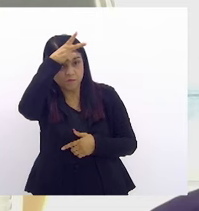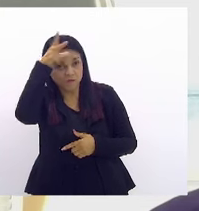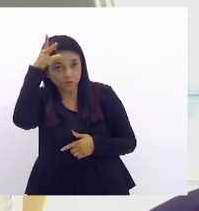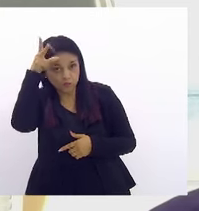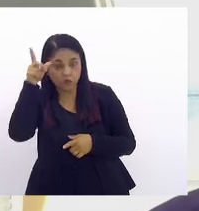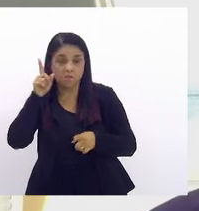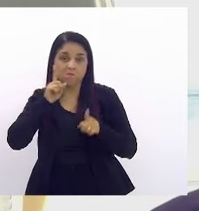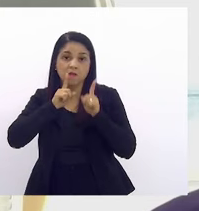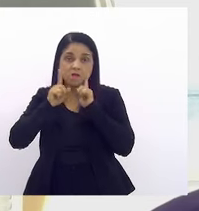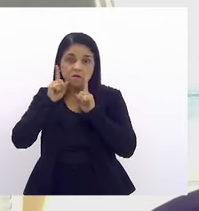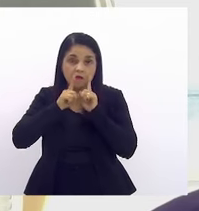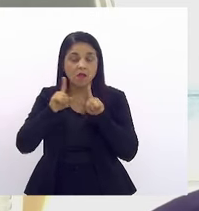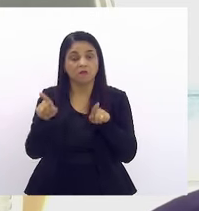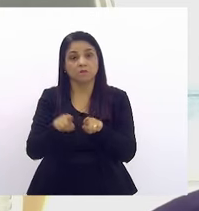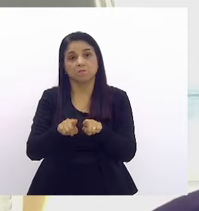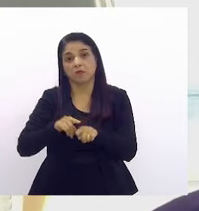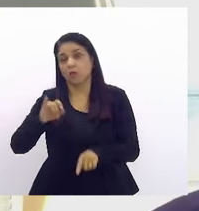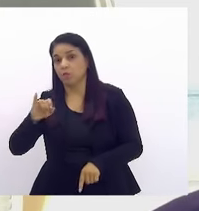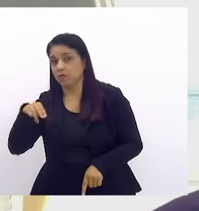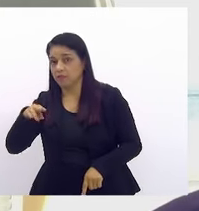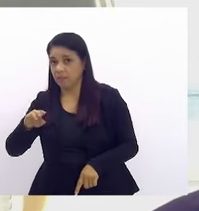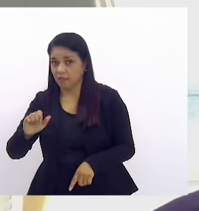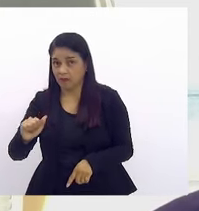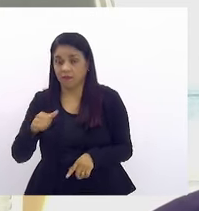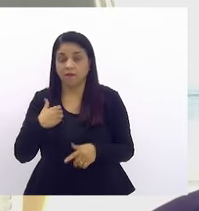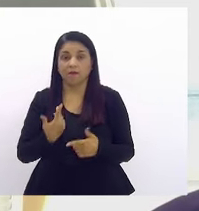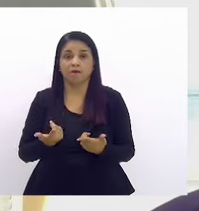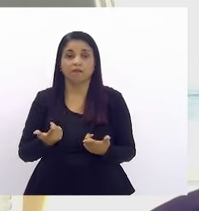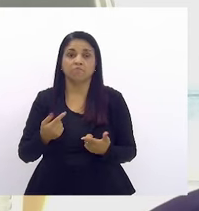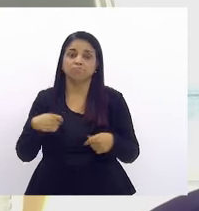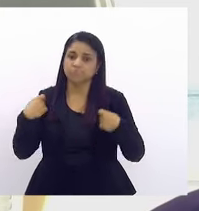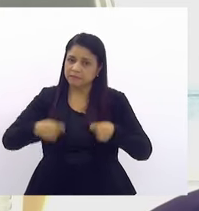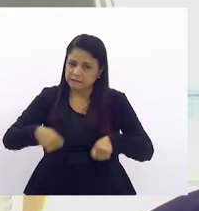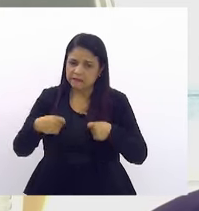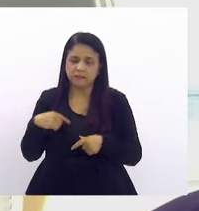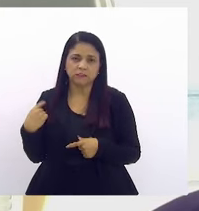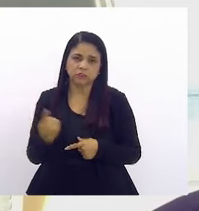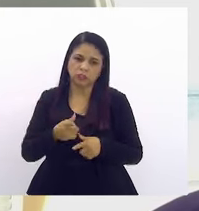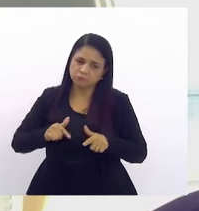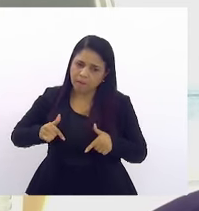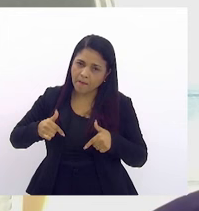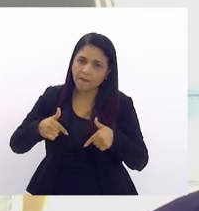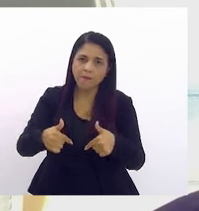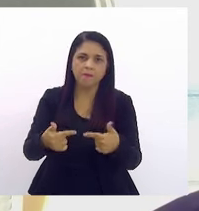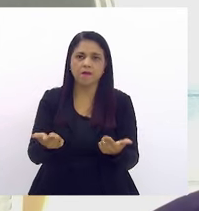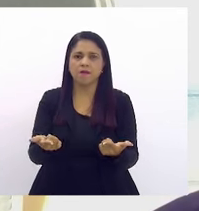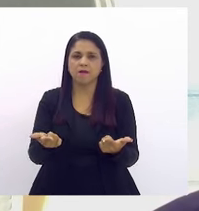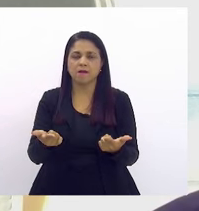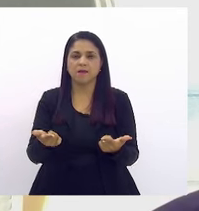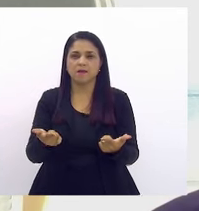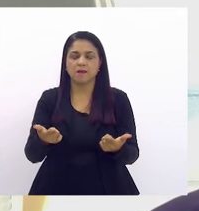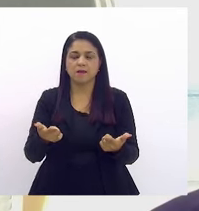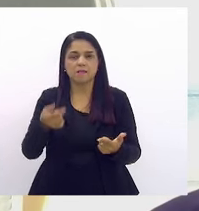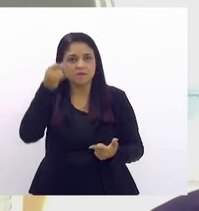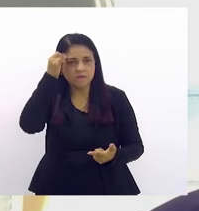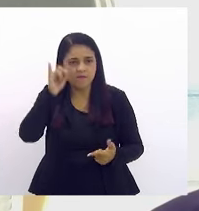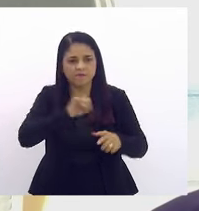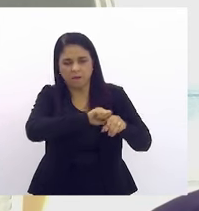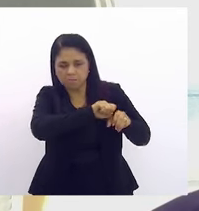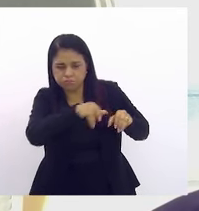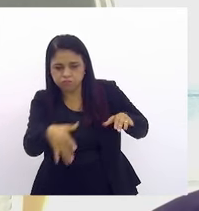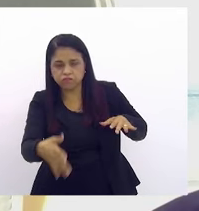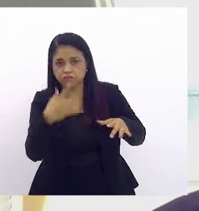quanto ao INEA, que é natural que a gente tenha que trabalhar esse tipo de despejo in natura, ainda mais